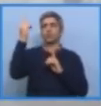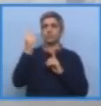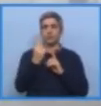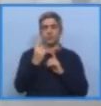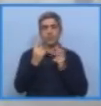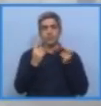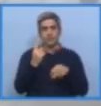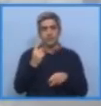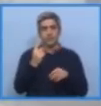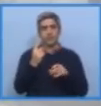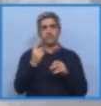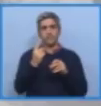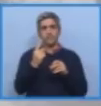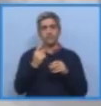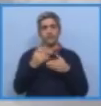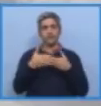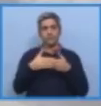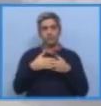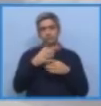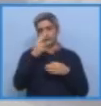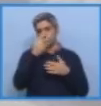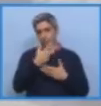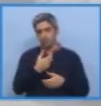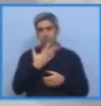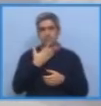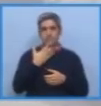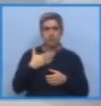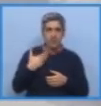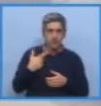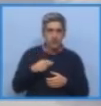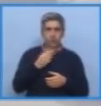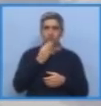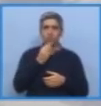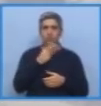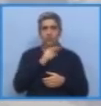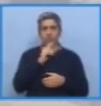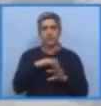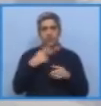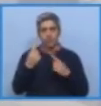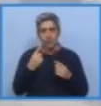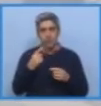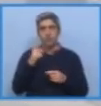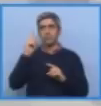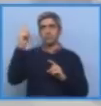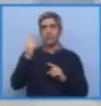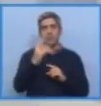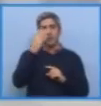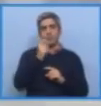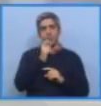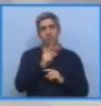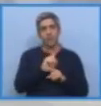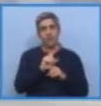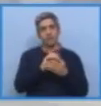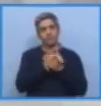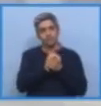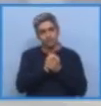meio dos seus discípulos, fechados, desanimados, com medo dos judeus, e que a sua presença, a primeira palavra, quase que é a saudação